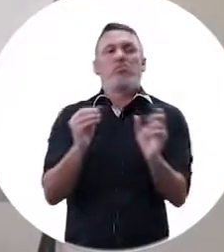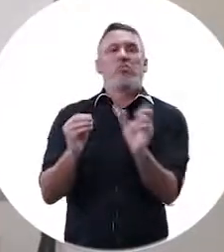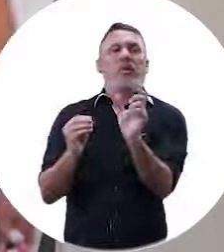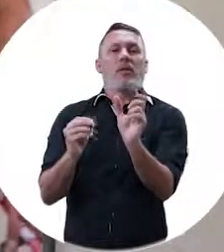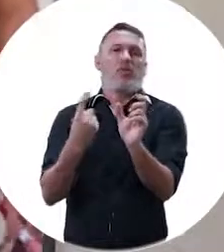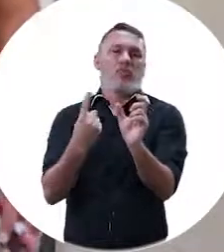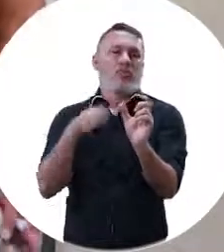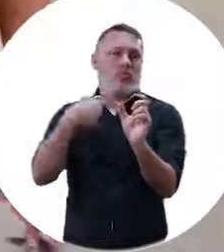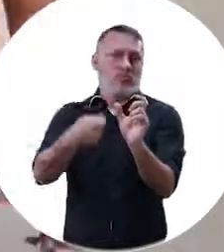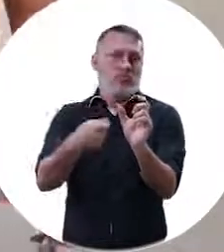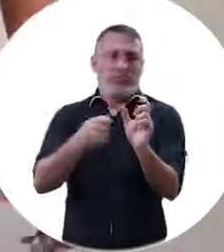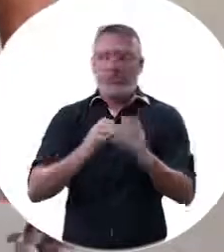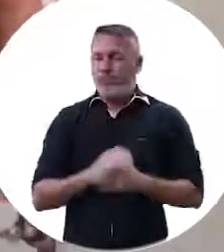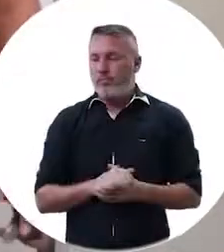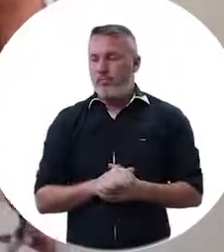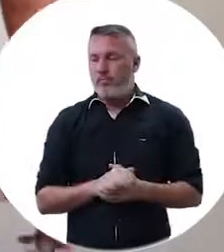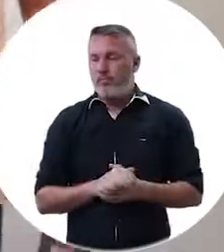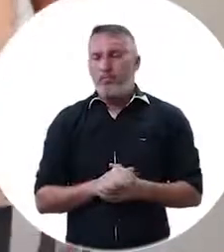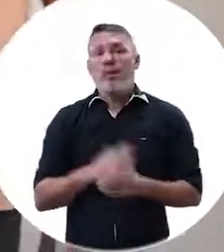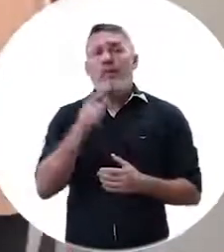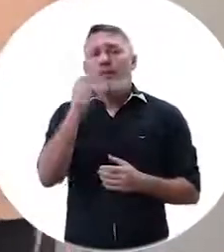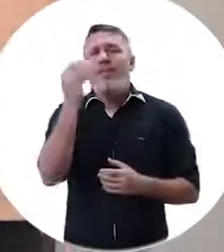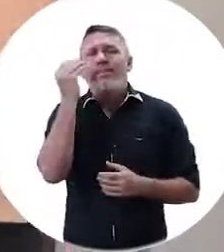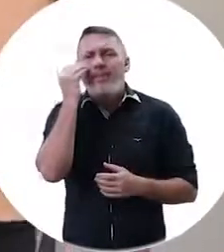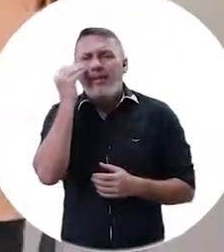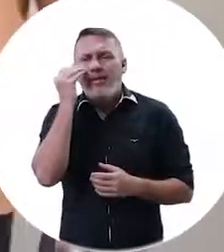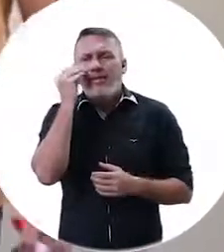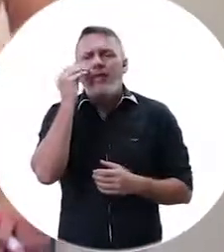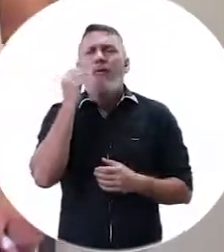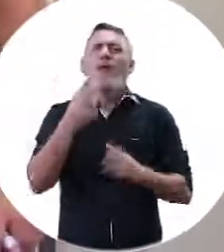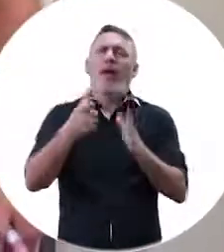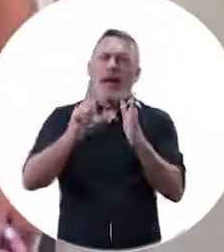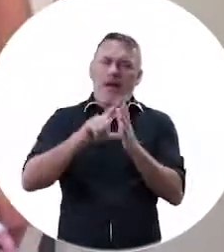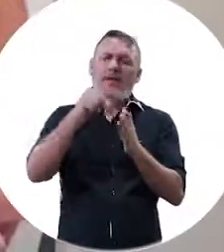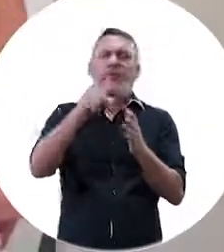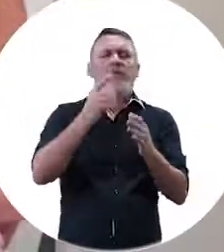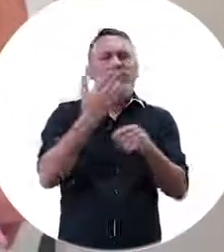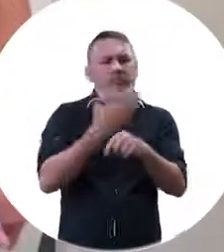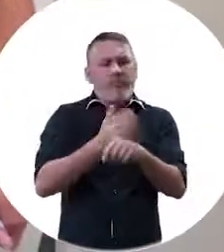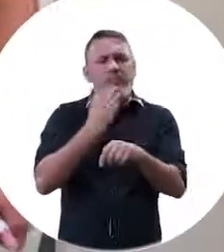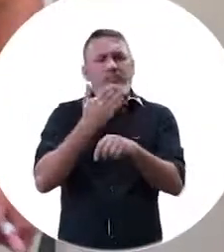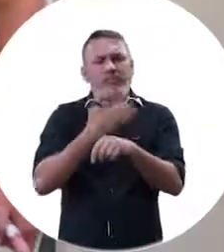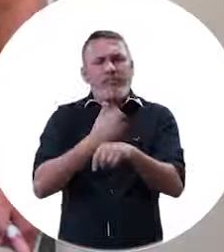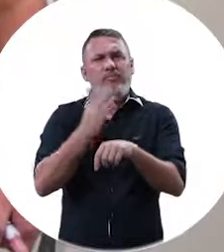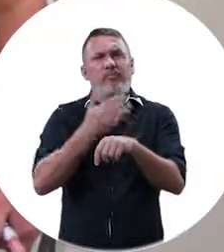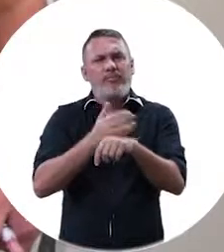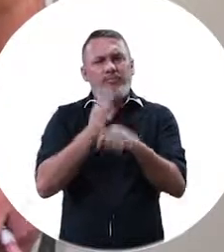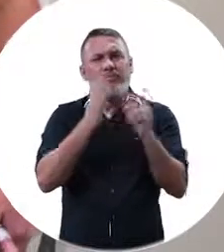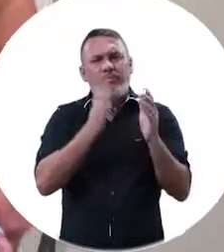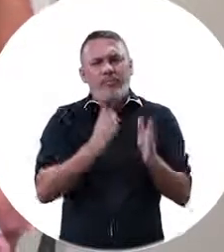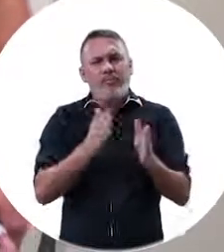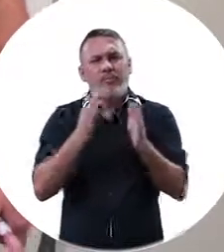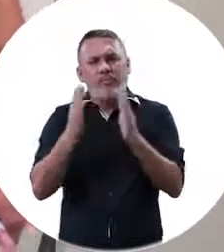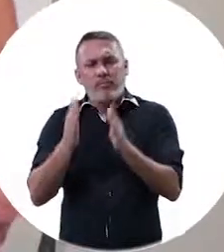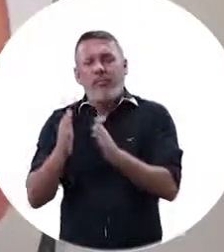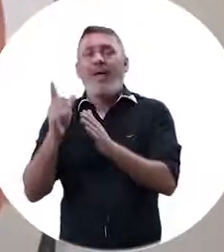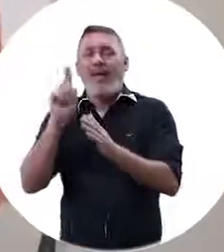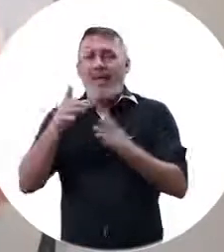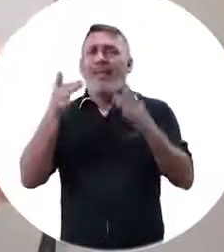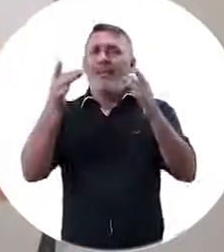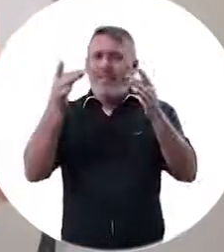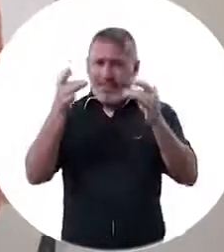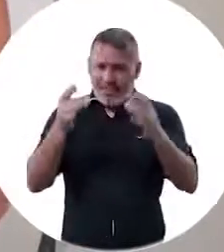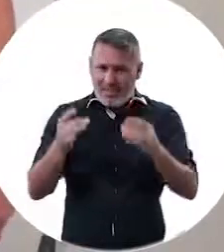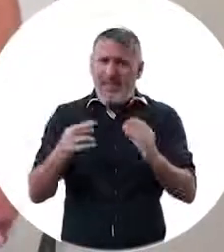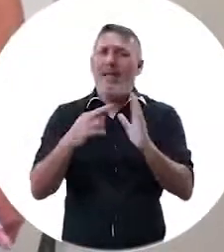Ó. Ok? Tente pausadamente ver essa nomenclatura posteriormente, porque são muitas regras e